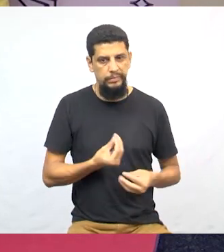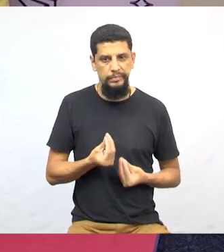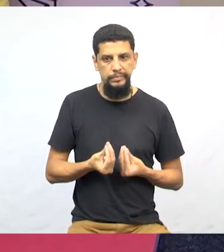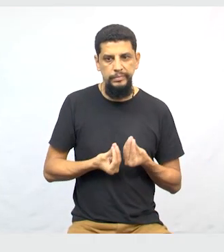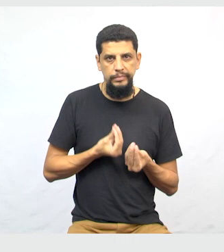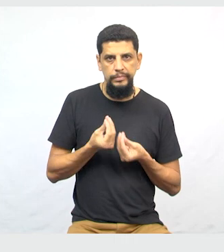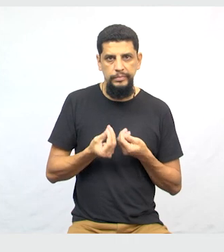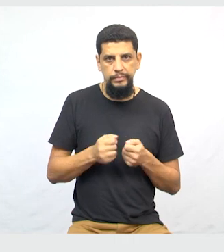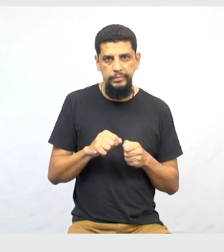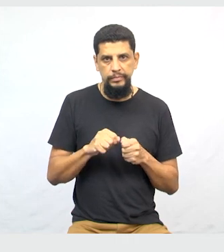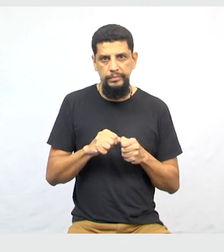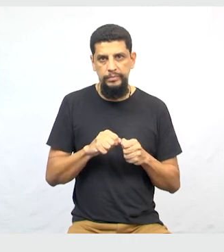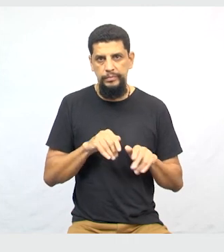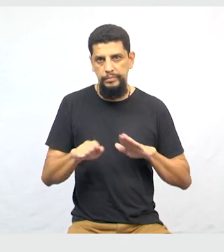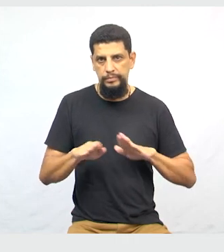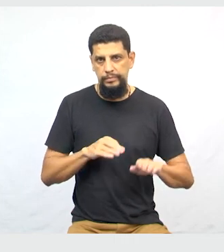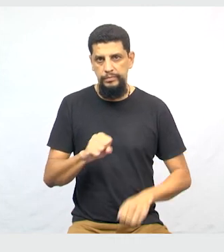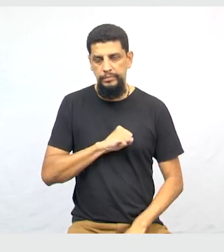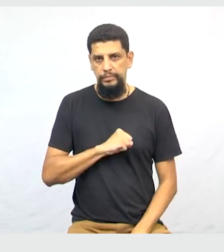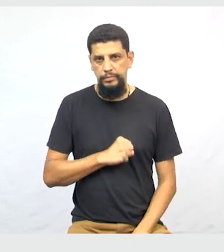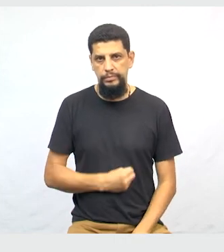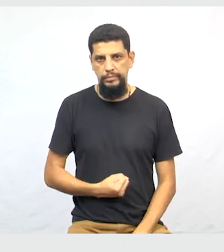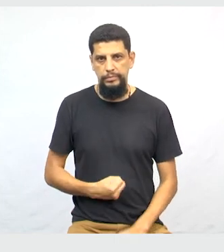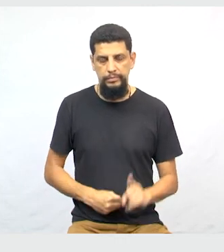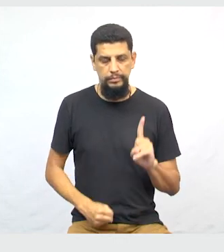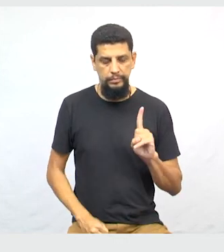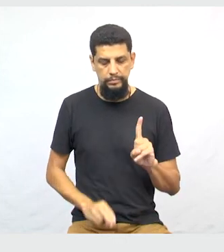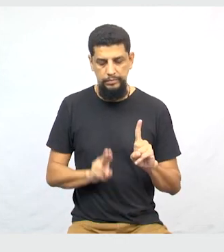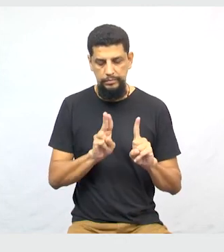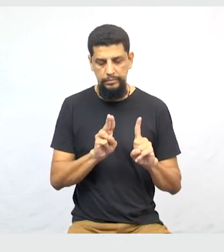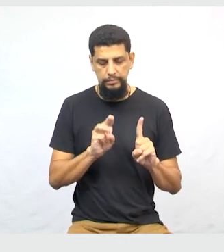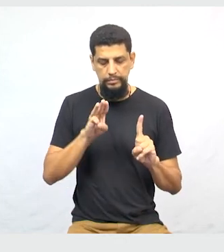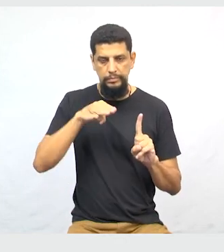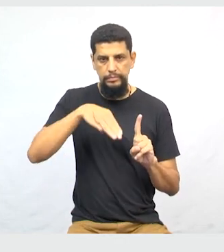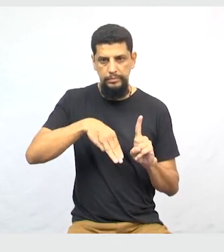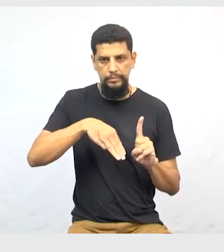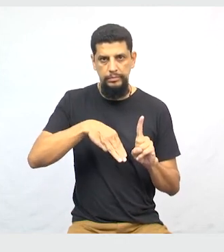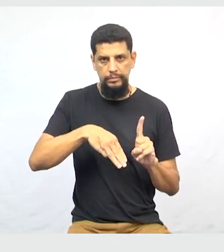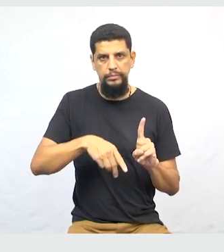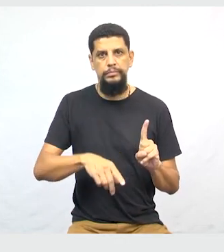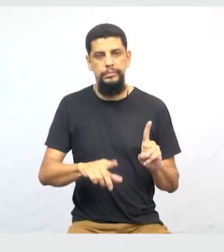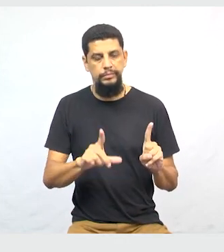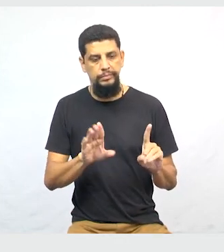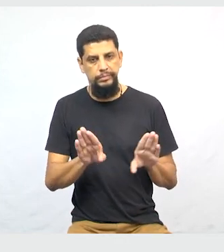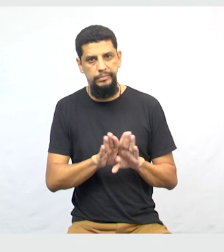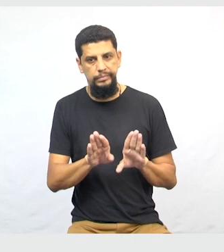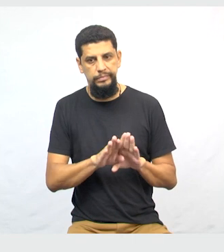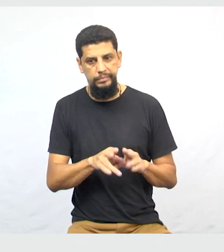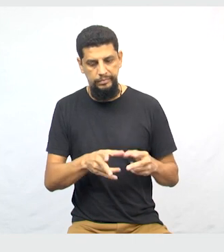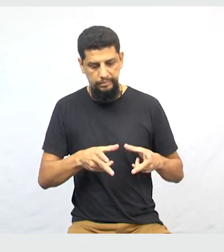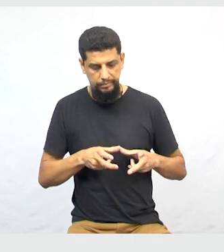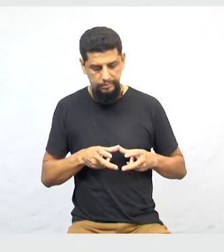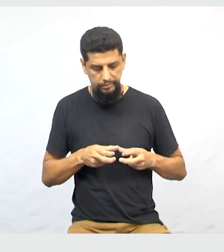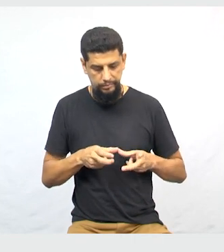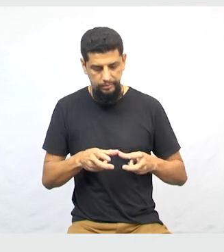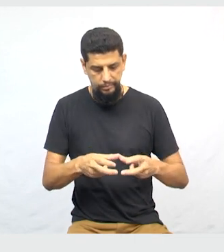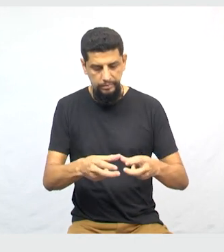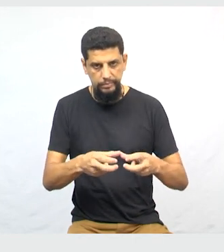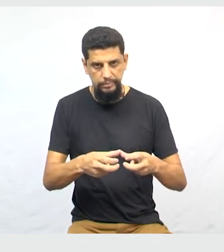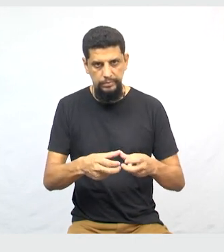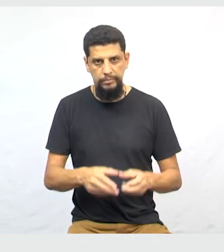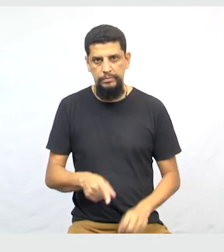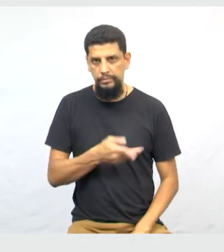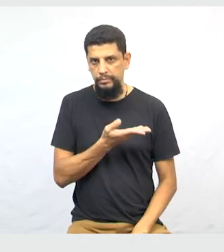vocês. Olha lá o traçadinho do número 1. Número 1. O nosso amiguinho da aula de